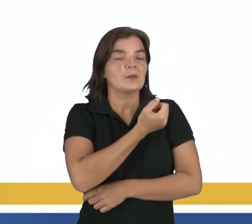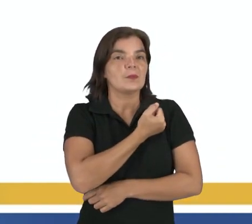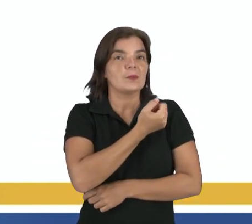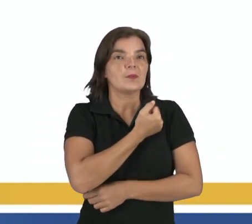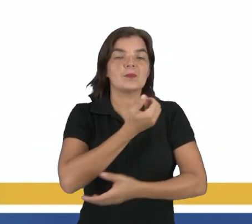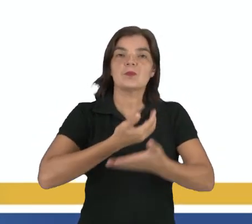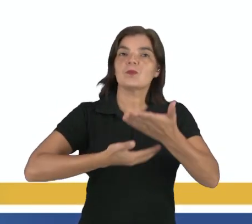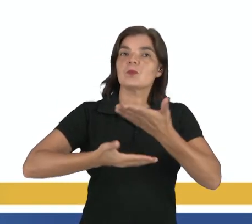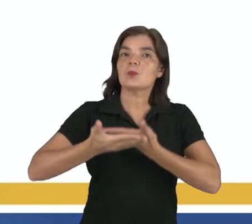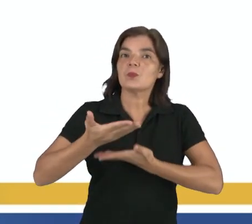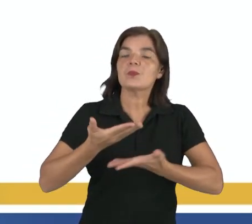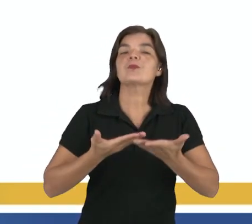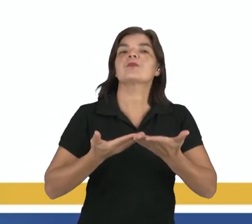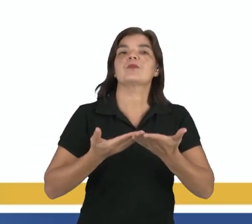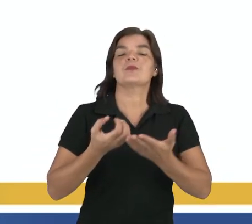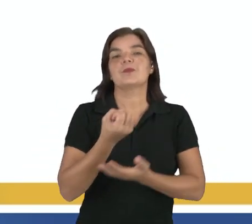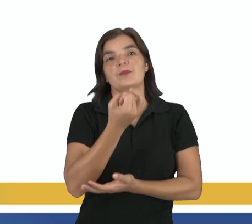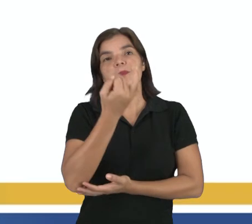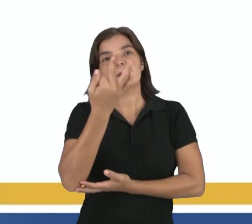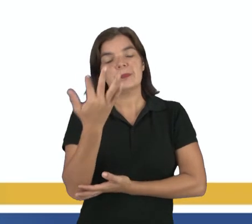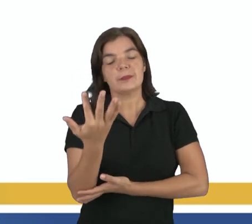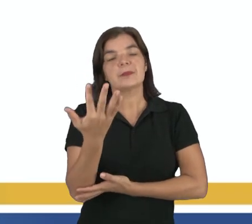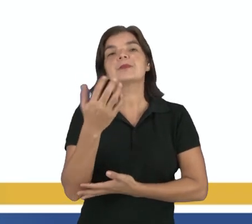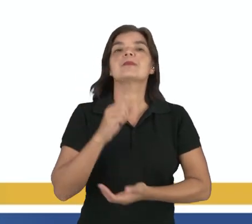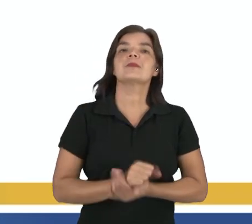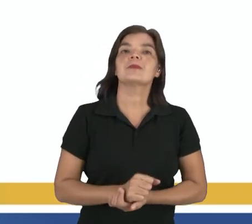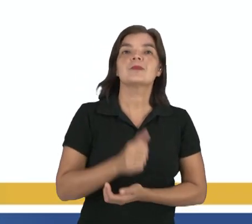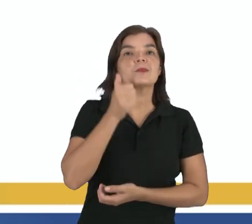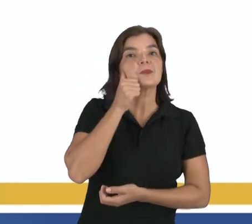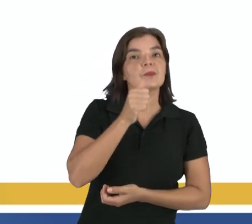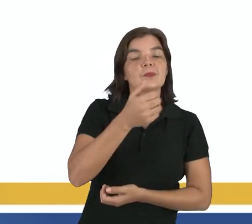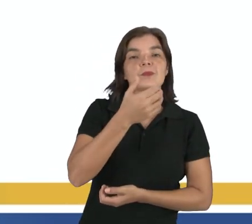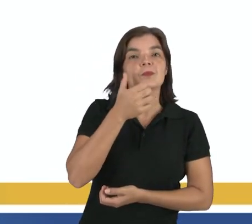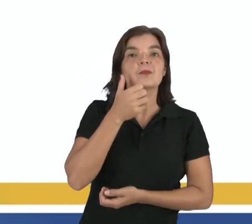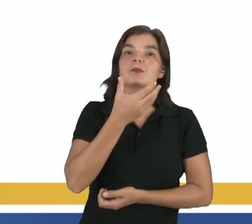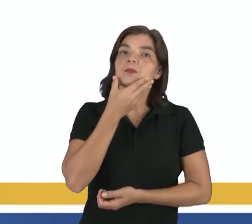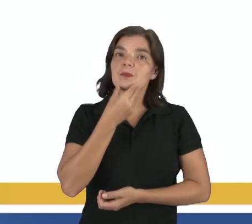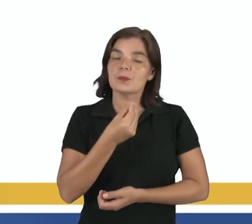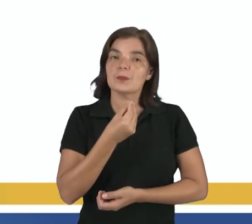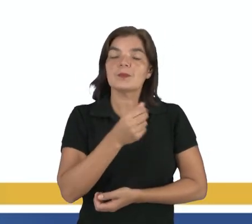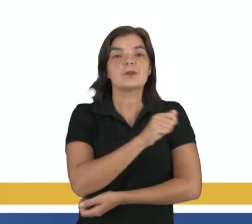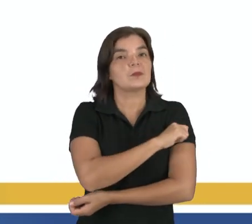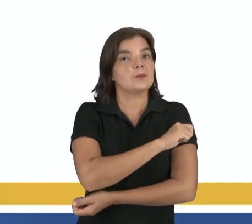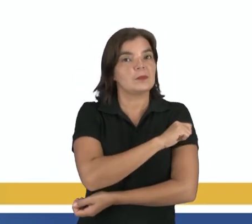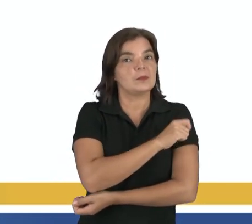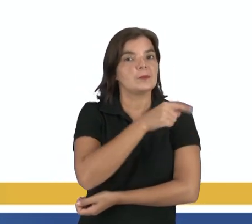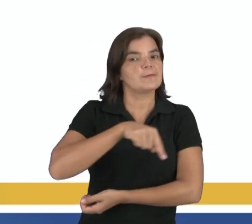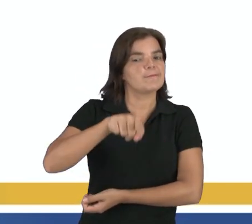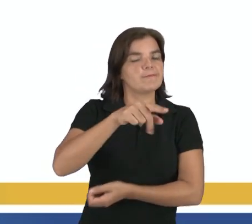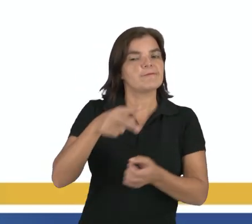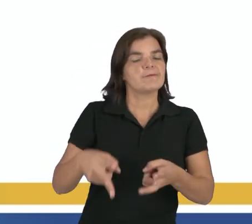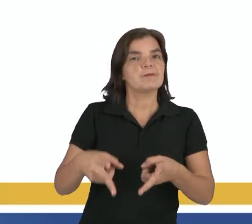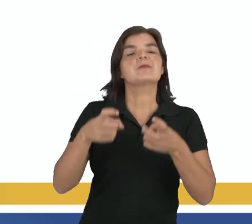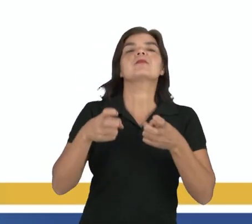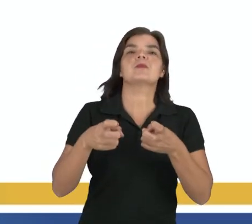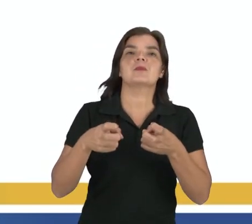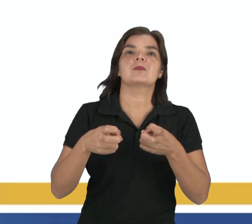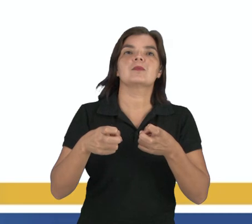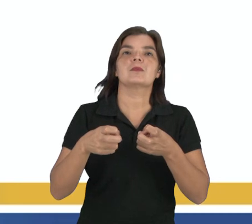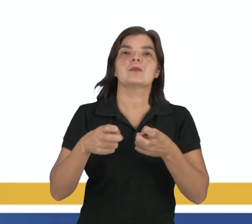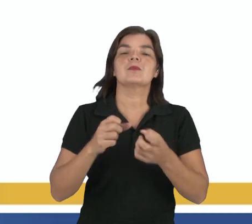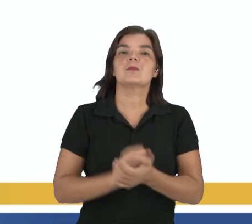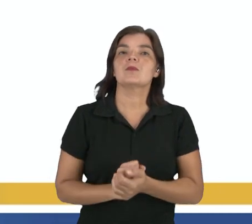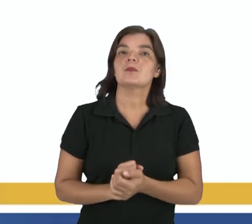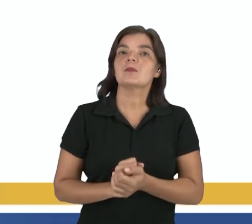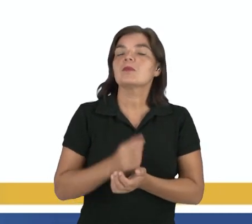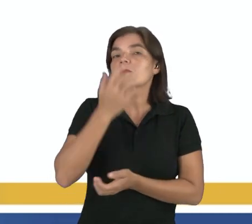a relação de quantitativo de meninos e meninas. E aí vocês vão perceber que ele traz